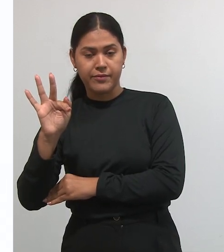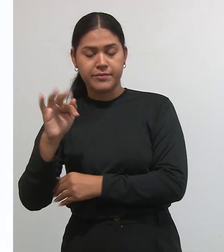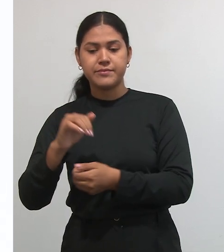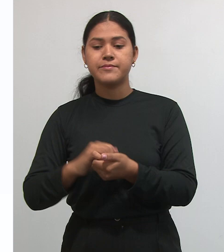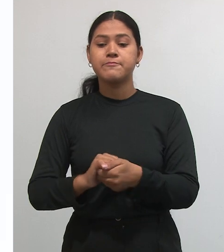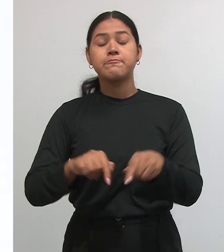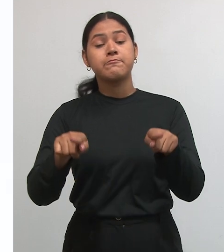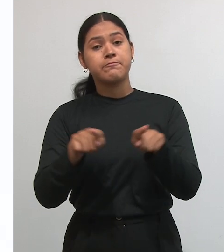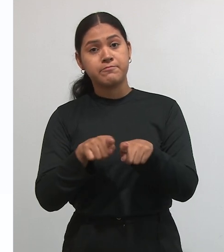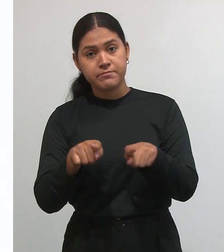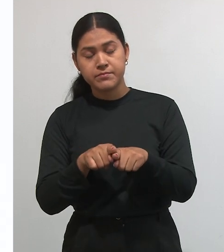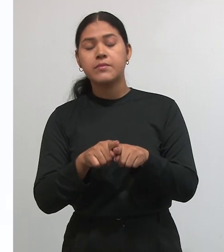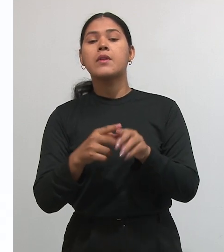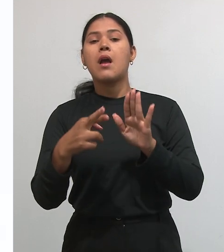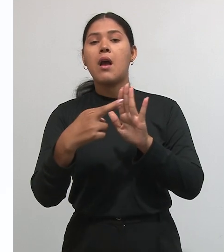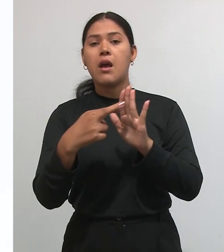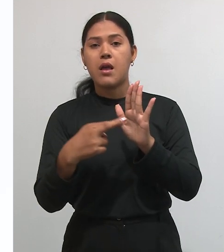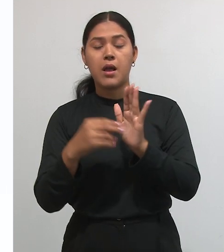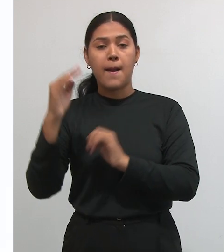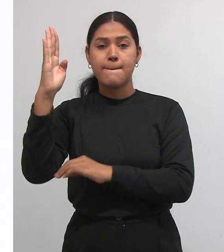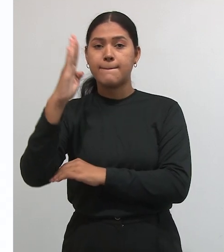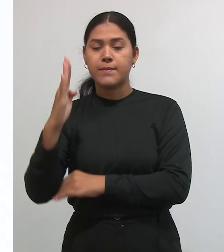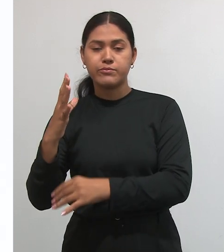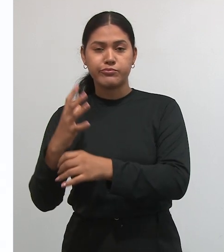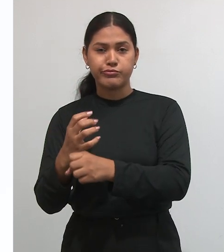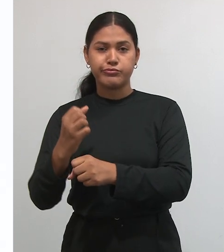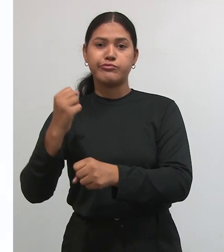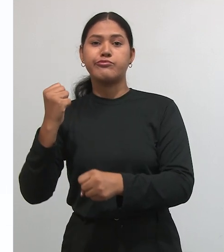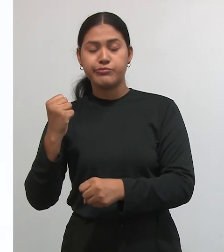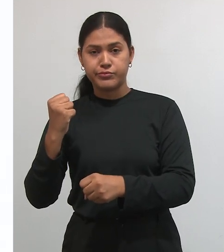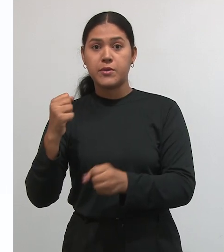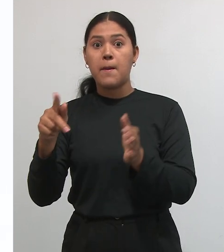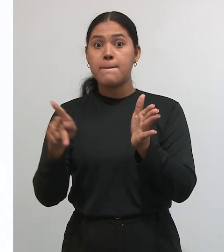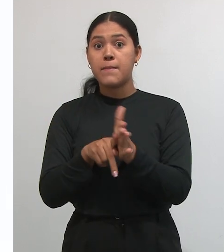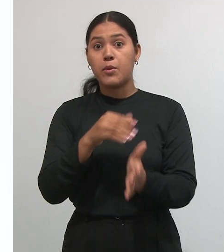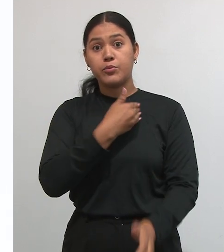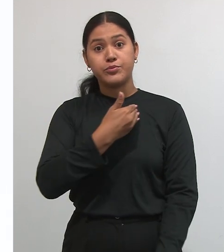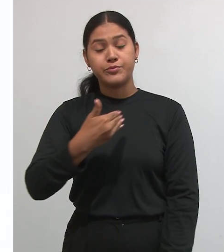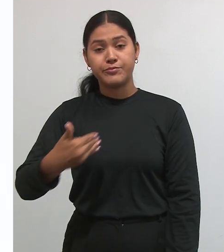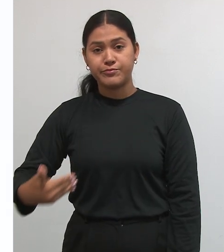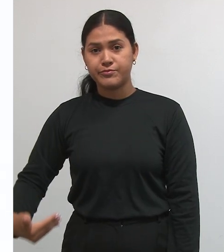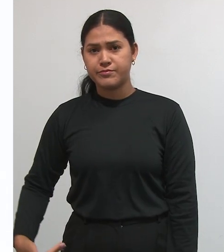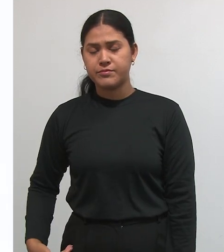de contabilidade aplicada ao setor público. Todas essas, elas são o quê?